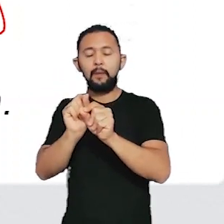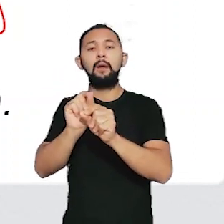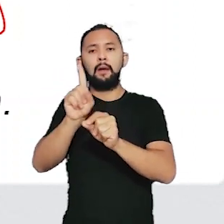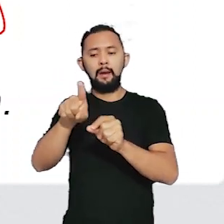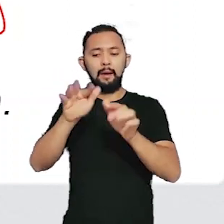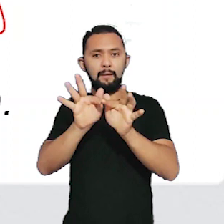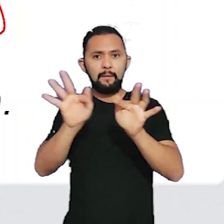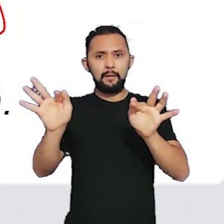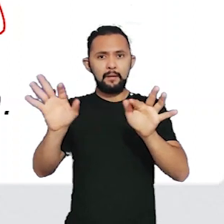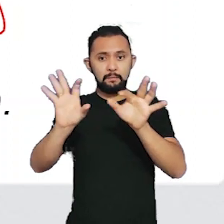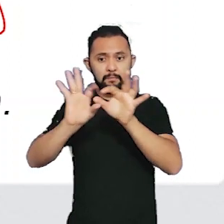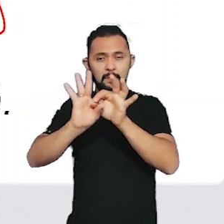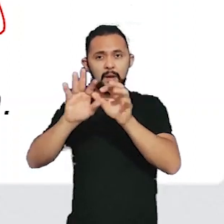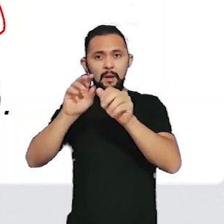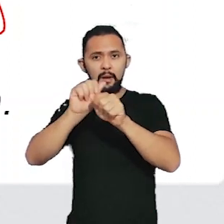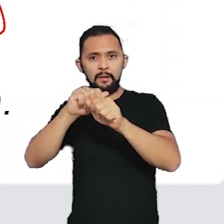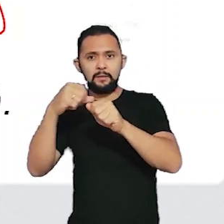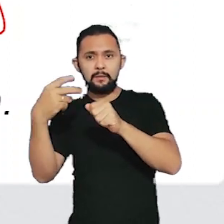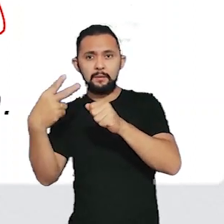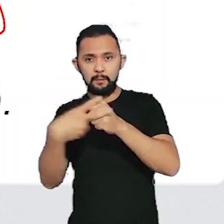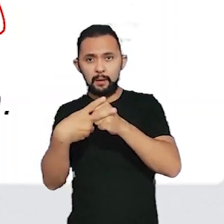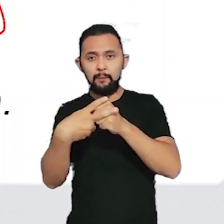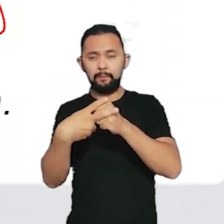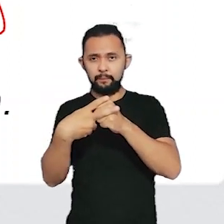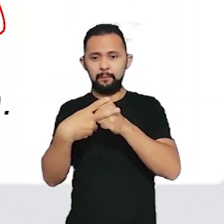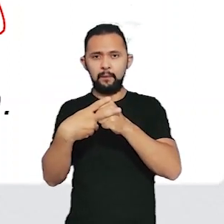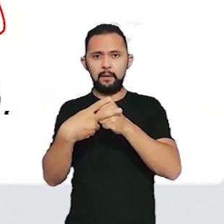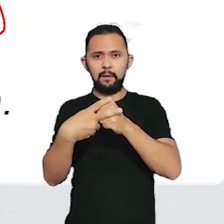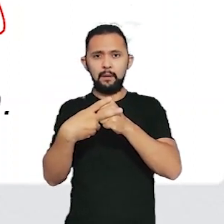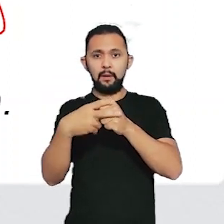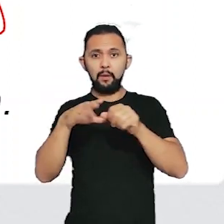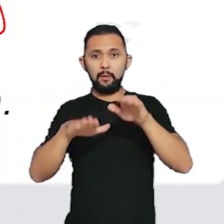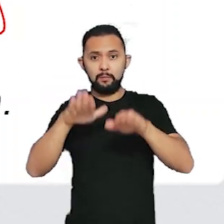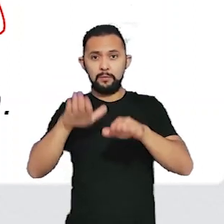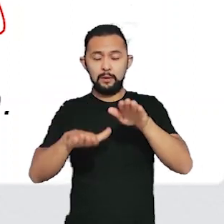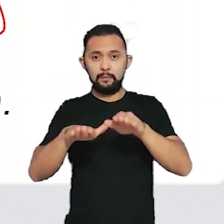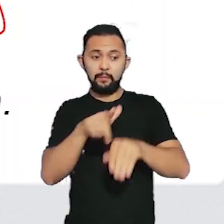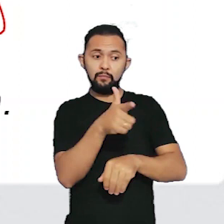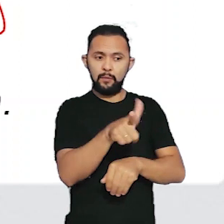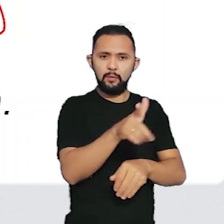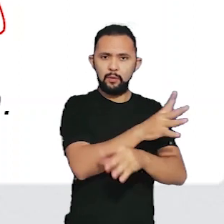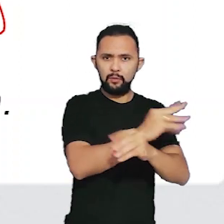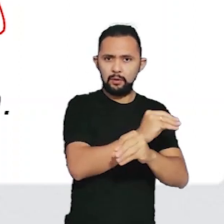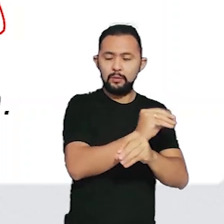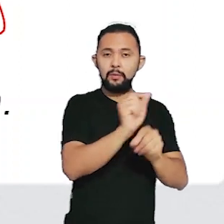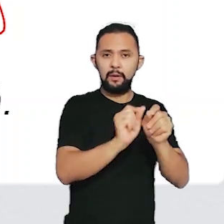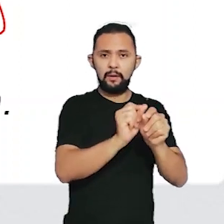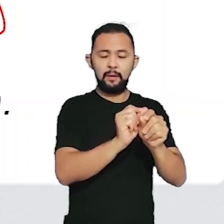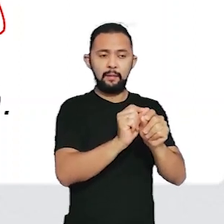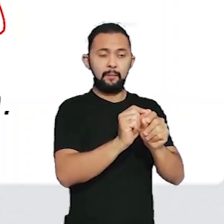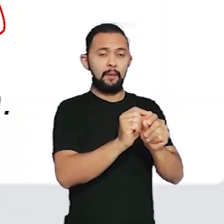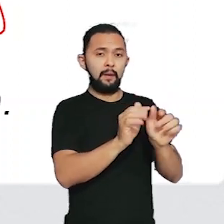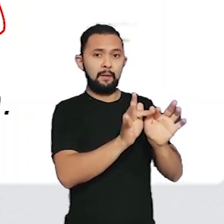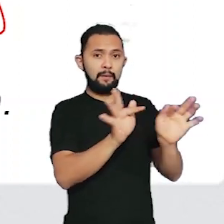adverbial condicional, e aonde não tem o conectivo é a oração principal. Tranquilo.